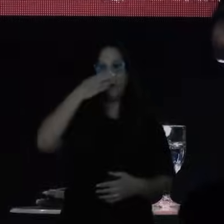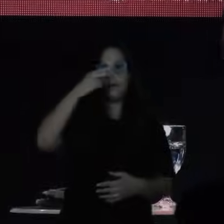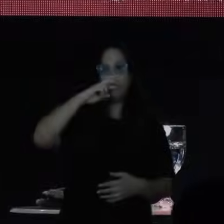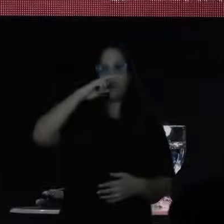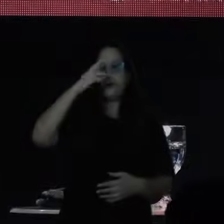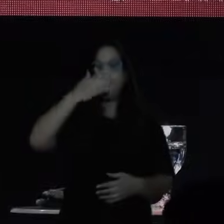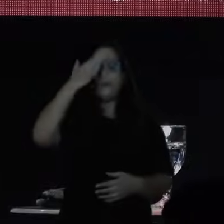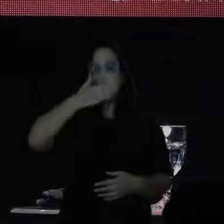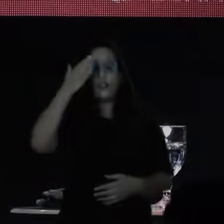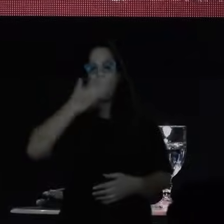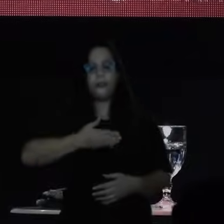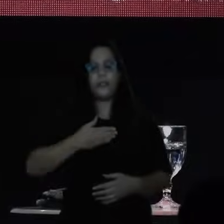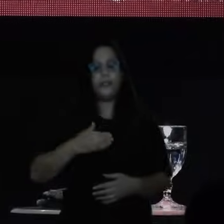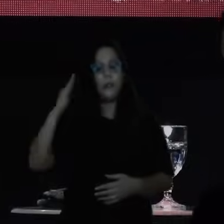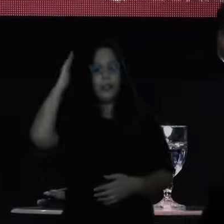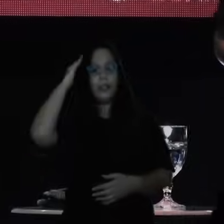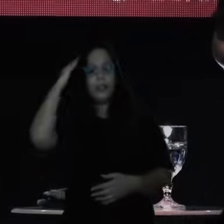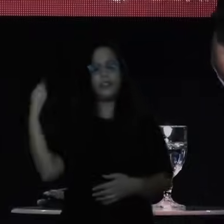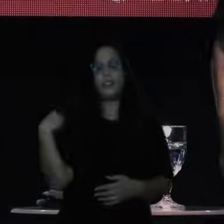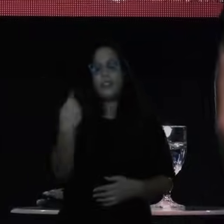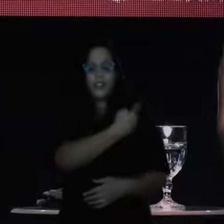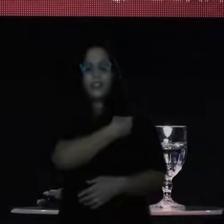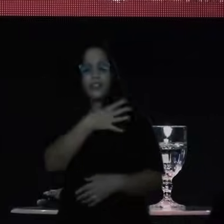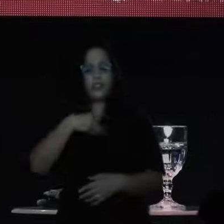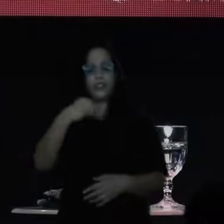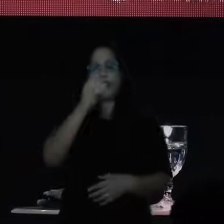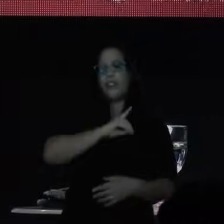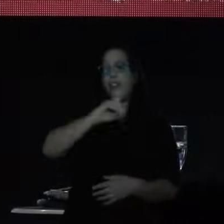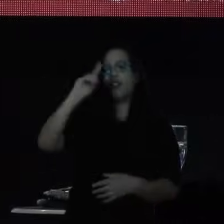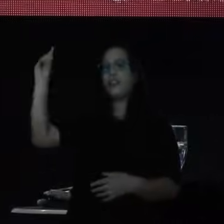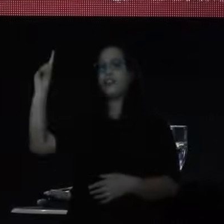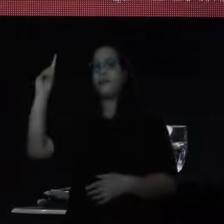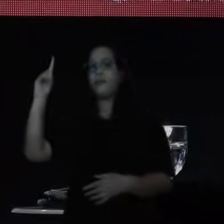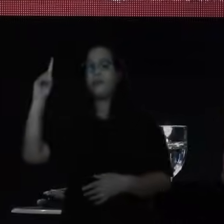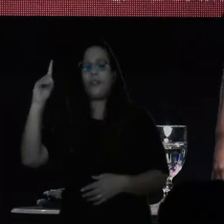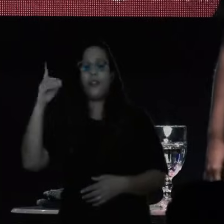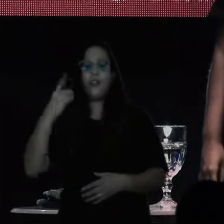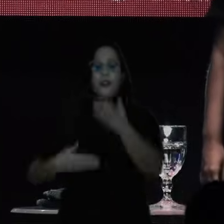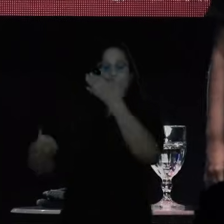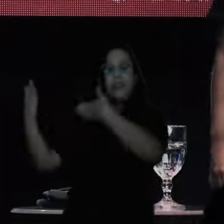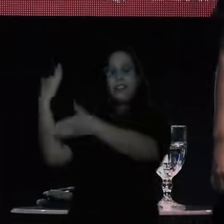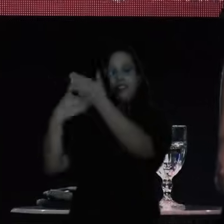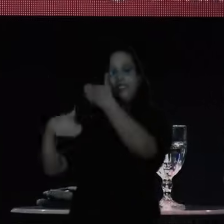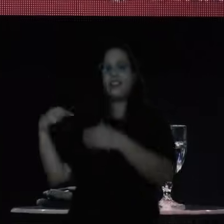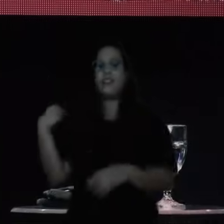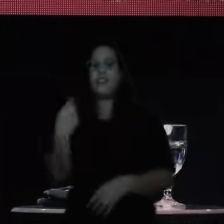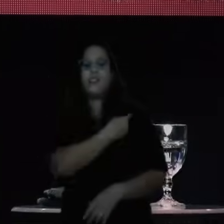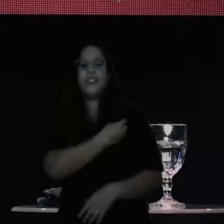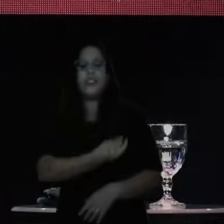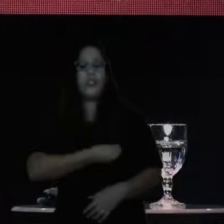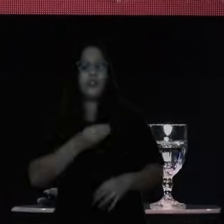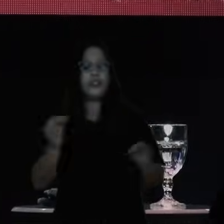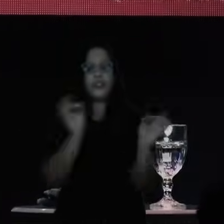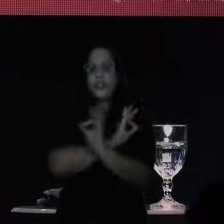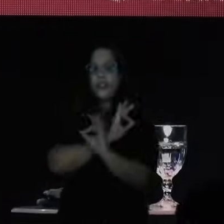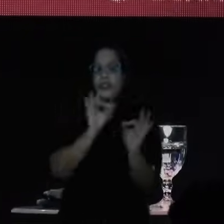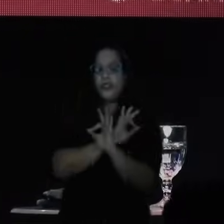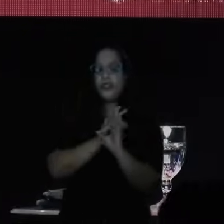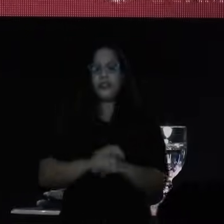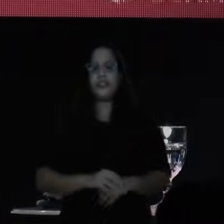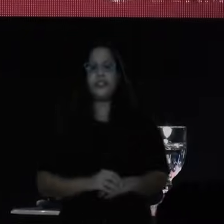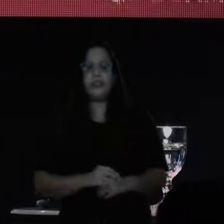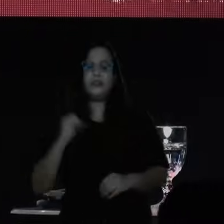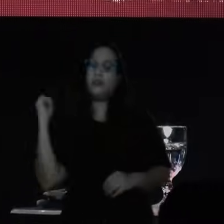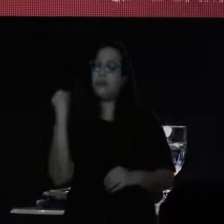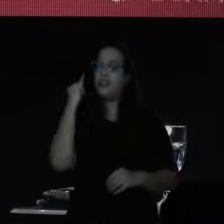para entender que somos filhos de Deus. Não importando o passado que nós vivemos, não importando o que foi